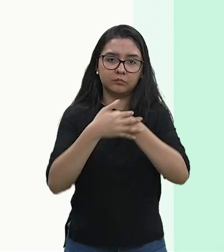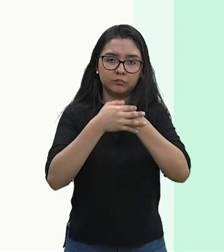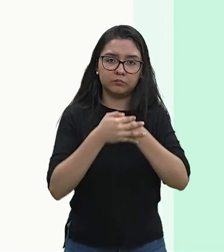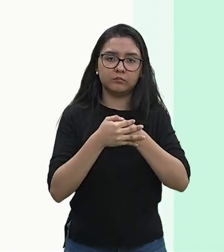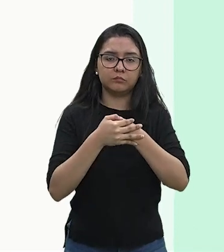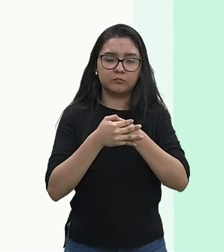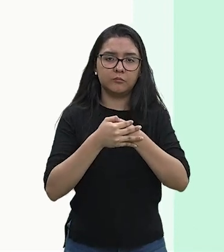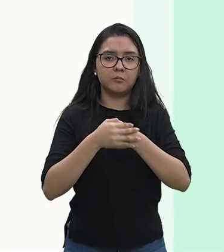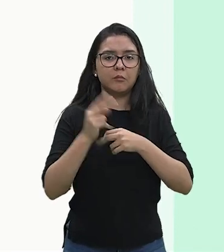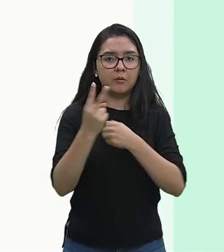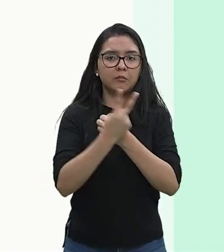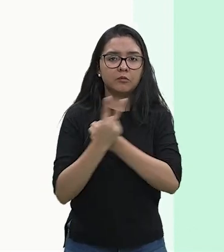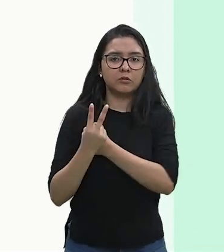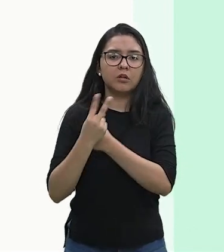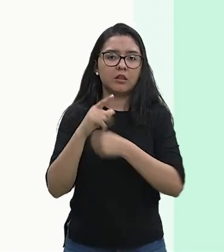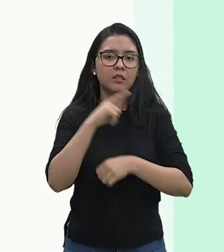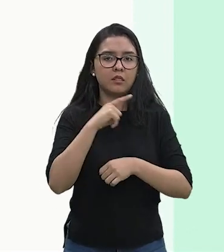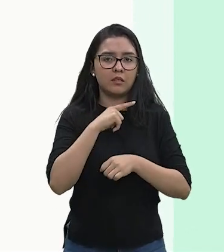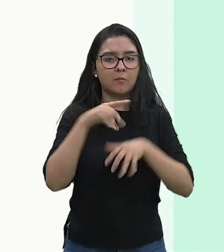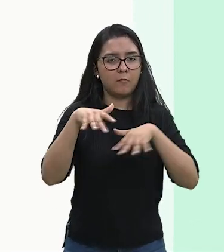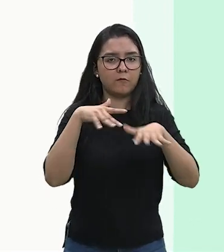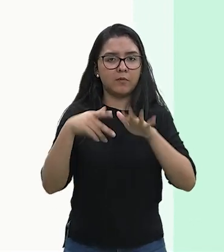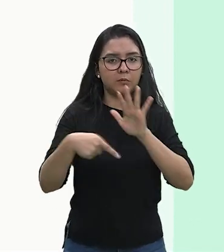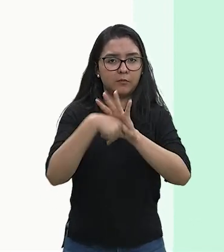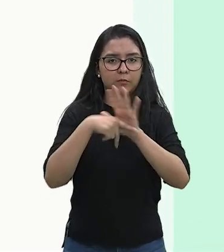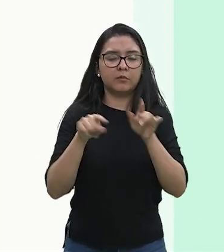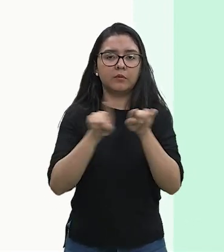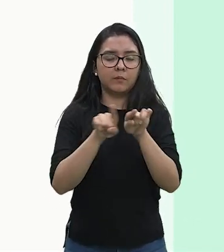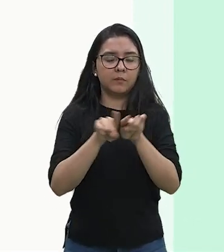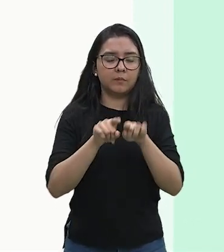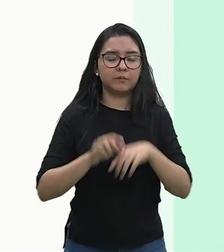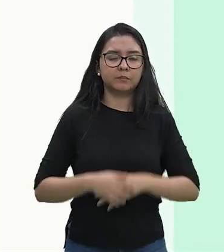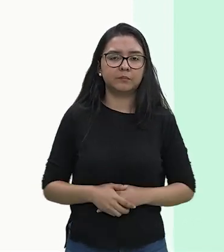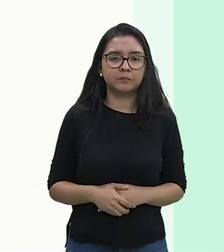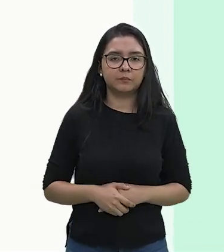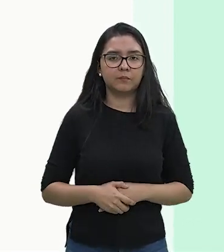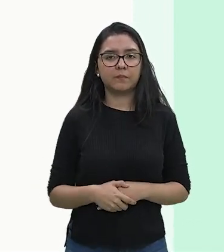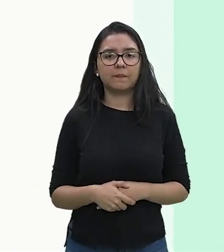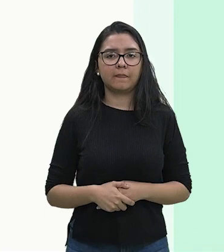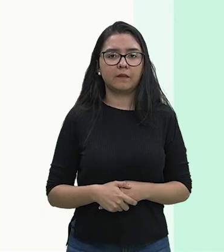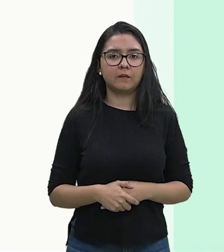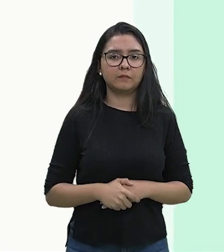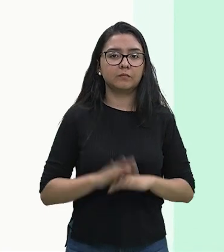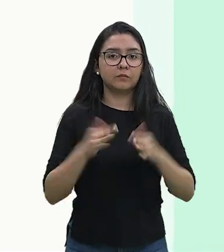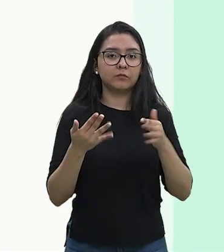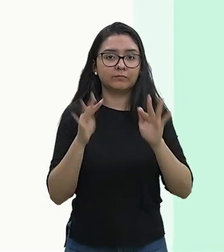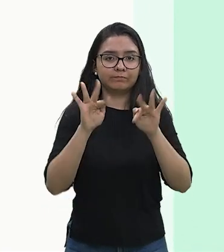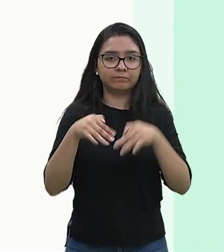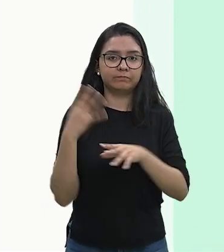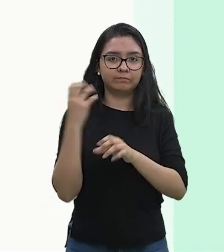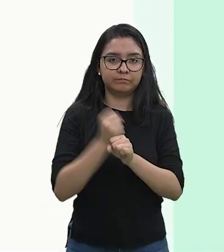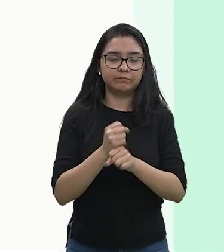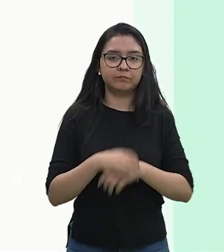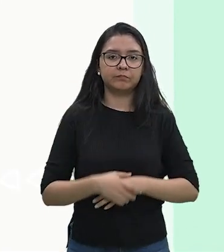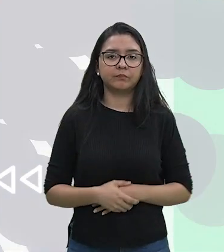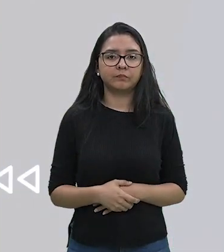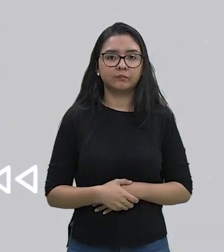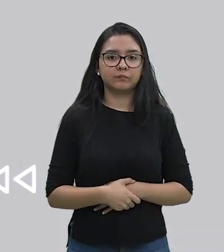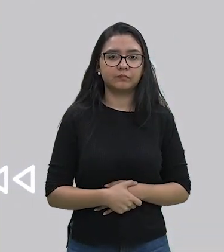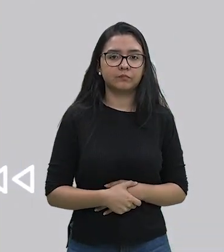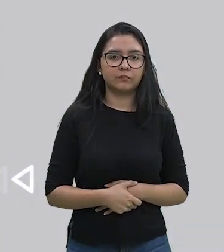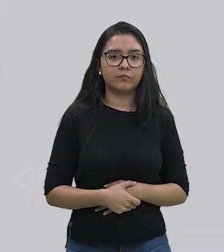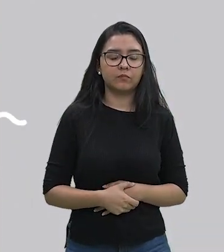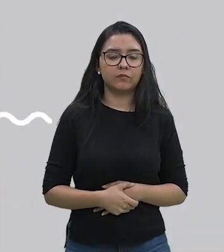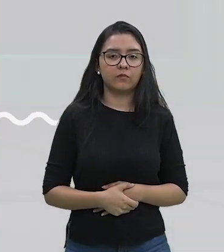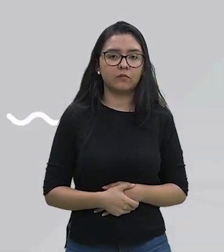e apresenta contração involuntária. Com isso, então, a gente vai para as nossas considerações finais.